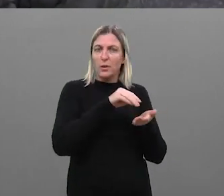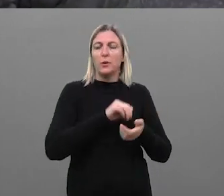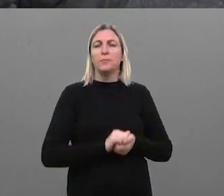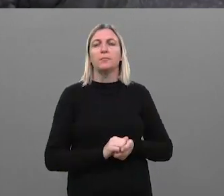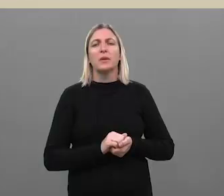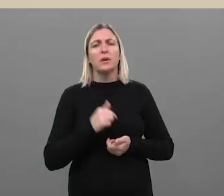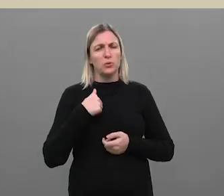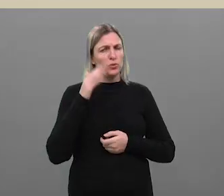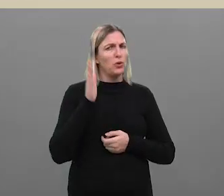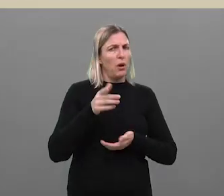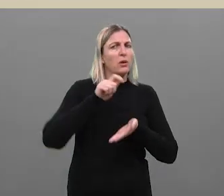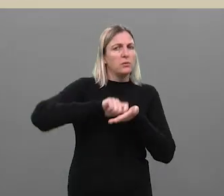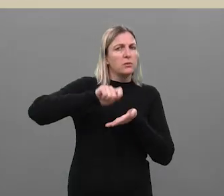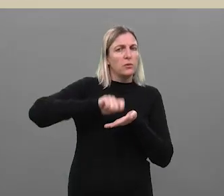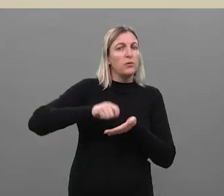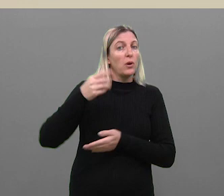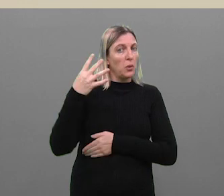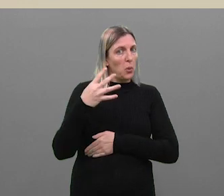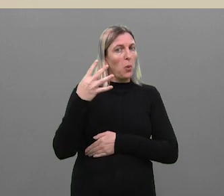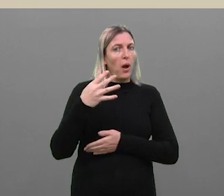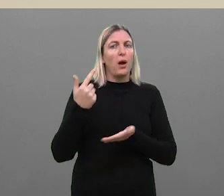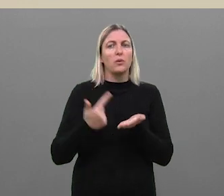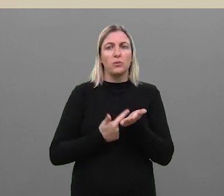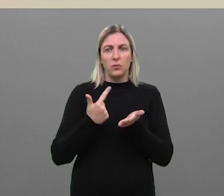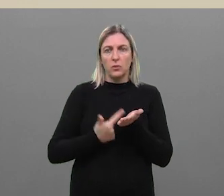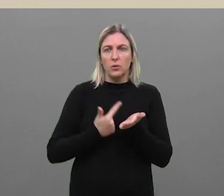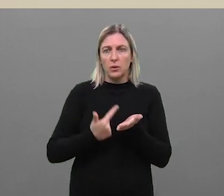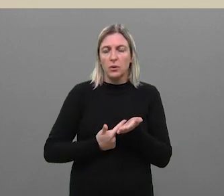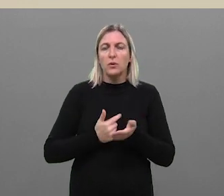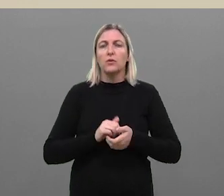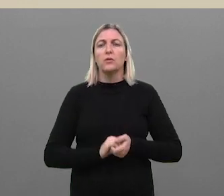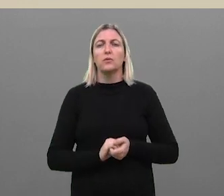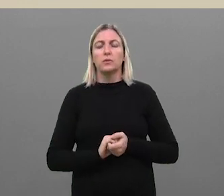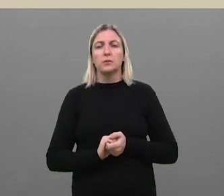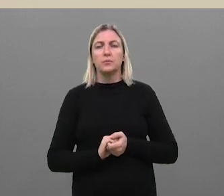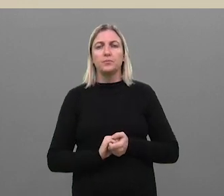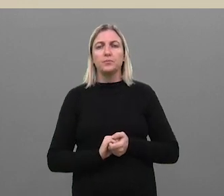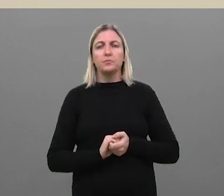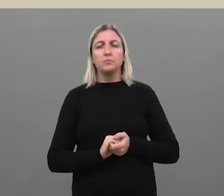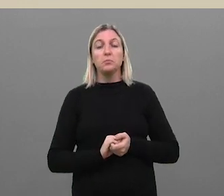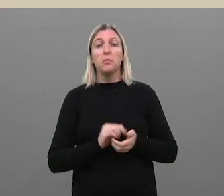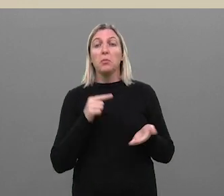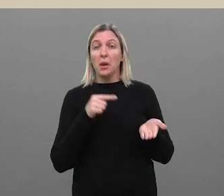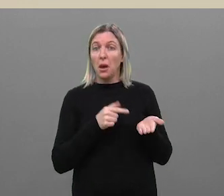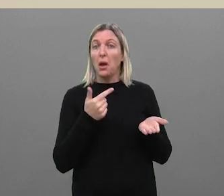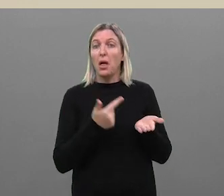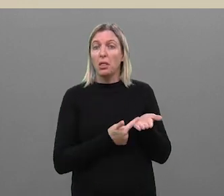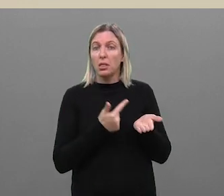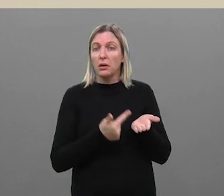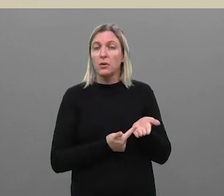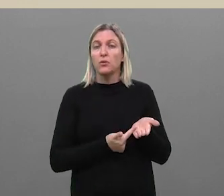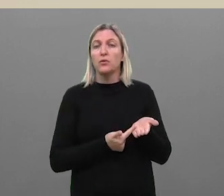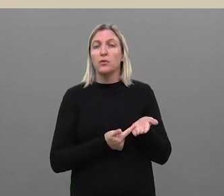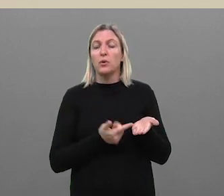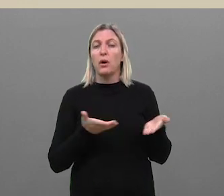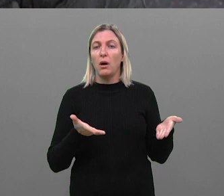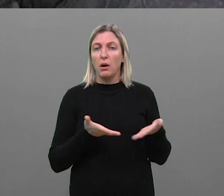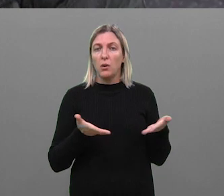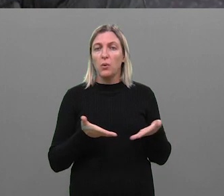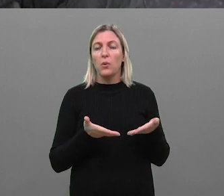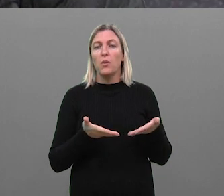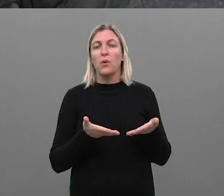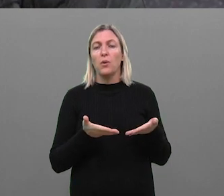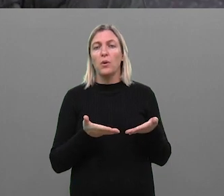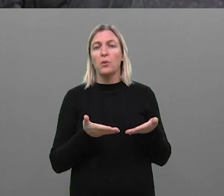tin há um certo tempo é meu quarto livro esse né ah nesse livro ã